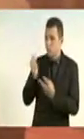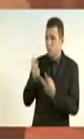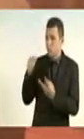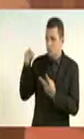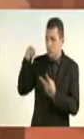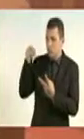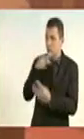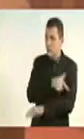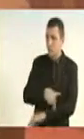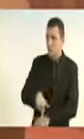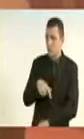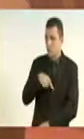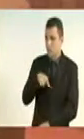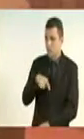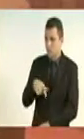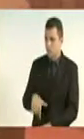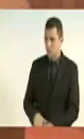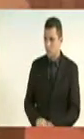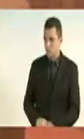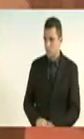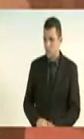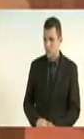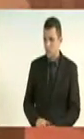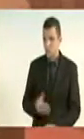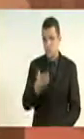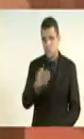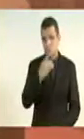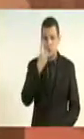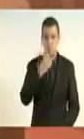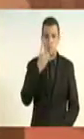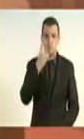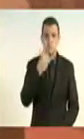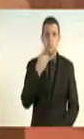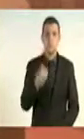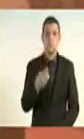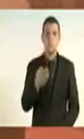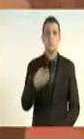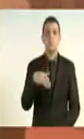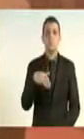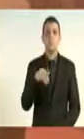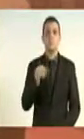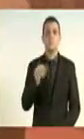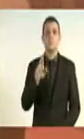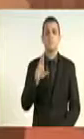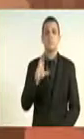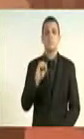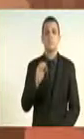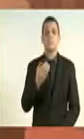Concedo a parte ao deputado Marco Aurélio.